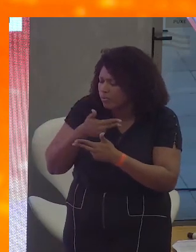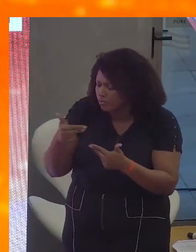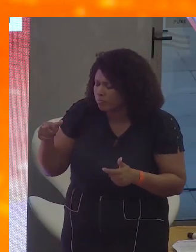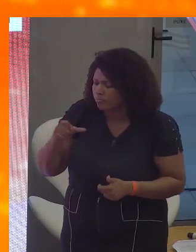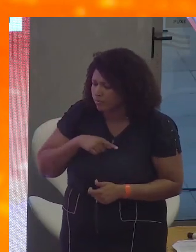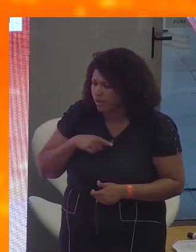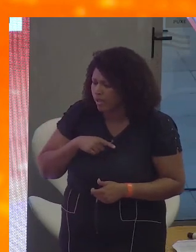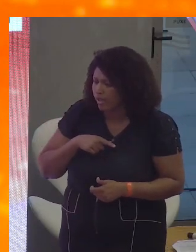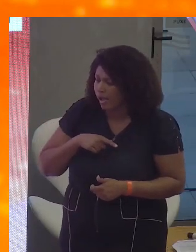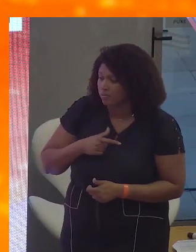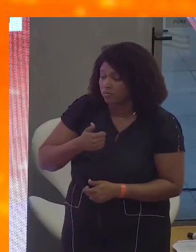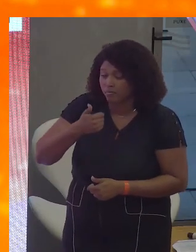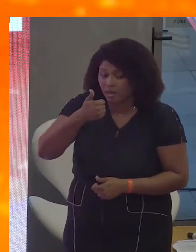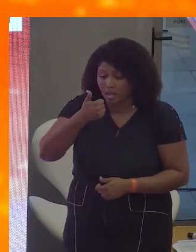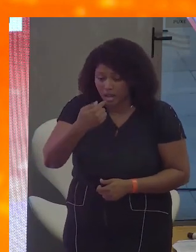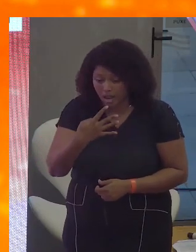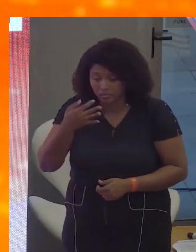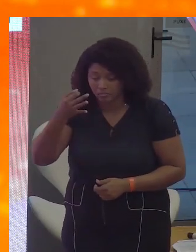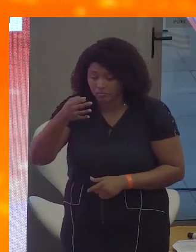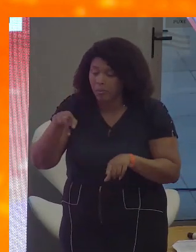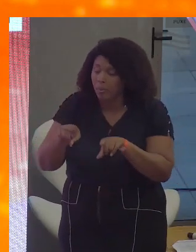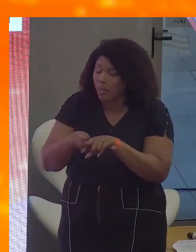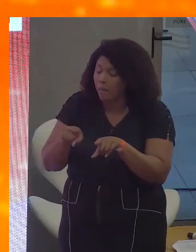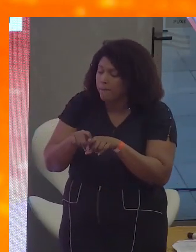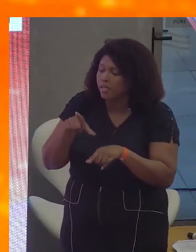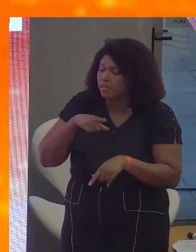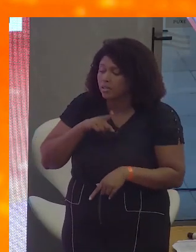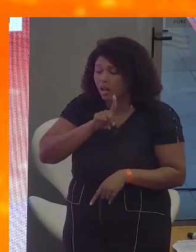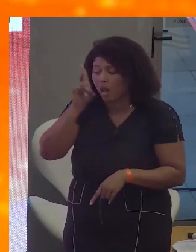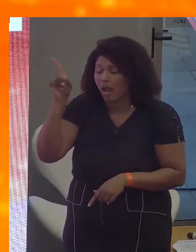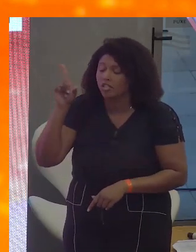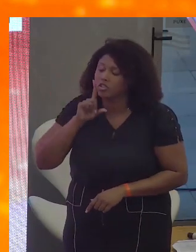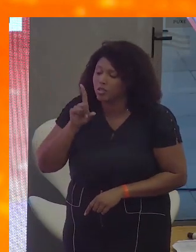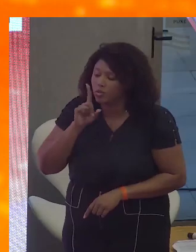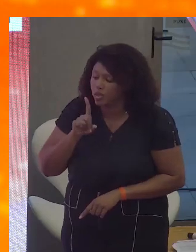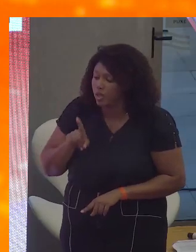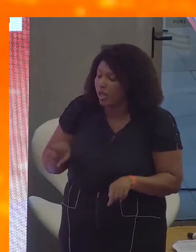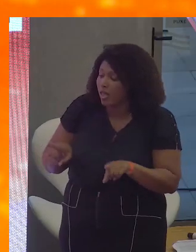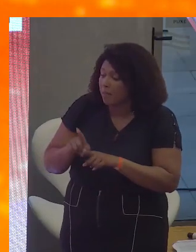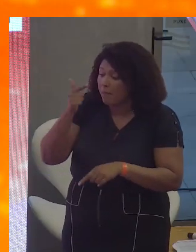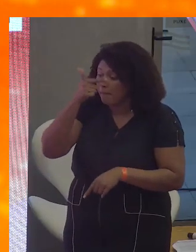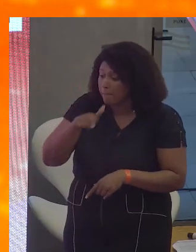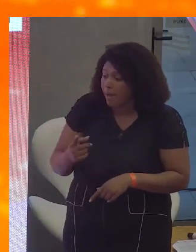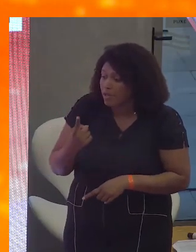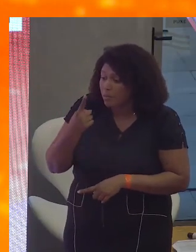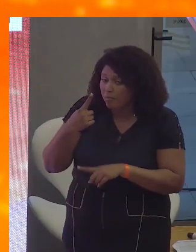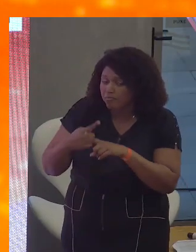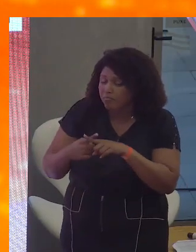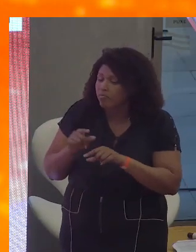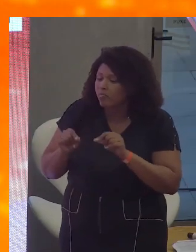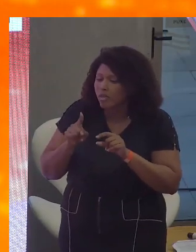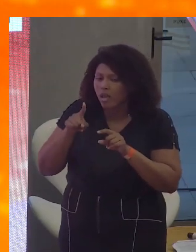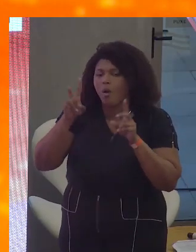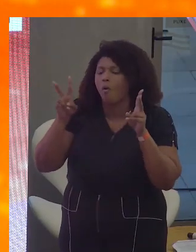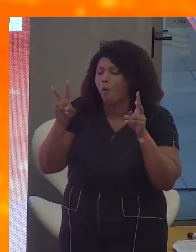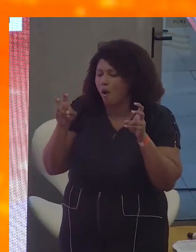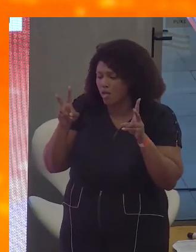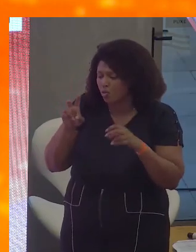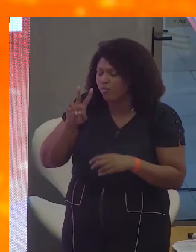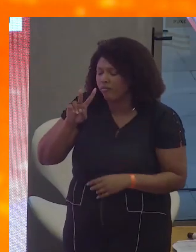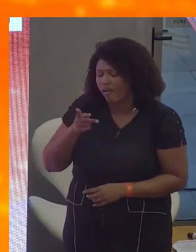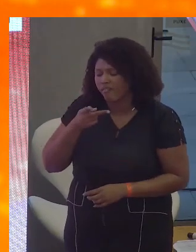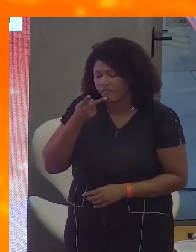14ª edição ela vai ocorrer em setembro desse ano, vai ser nos Estados Unidos, e, mais uma vez, esse assunto